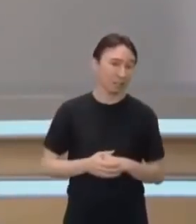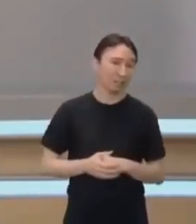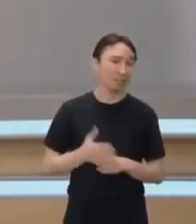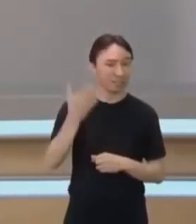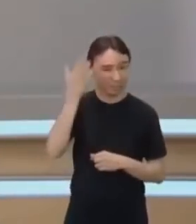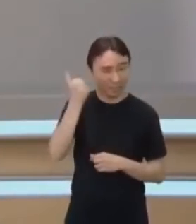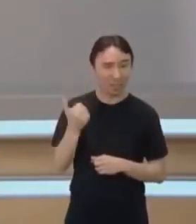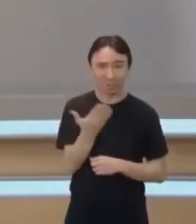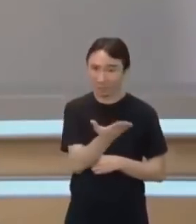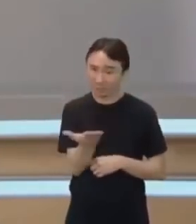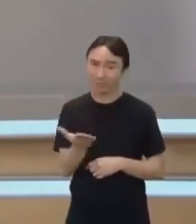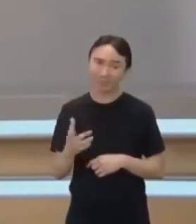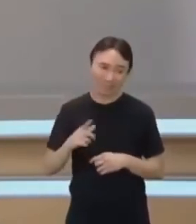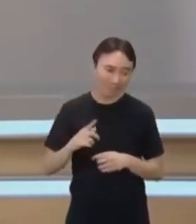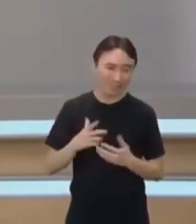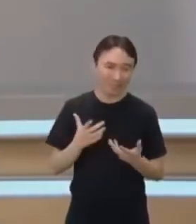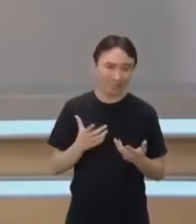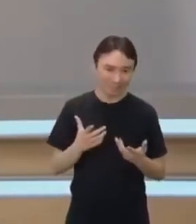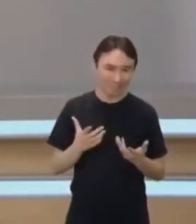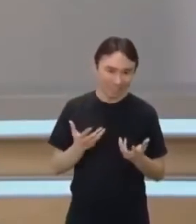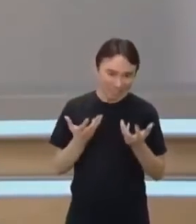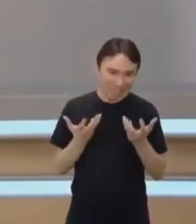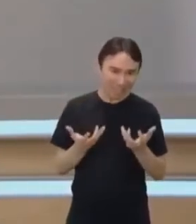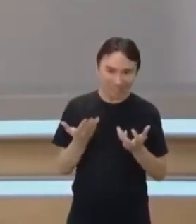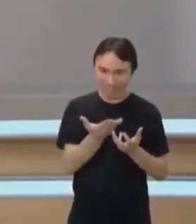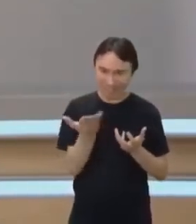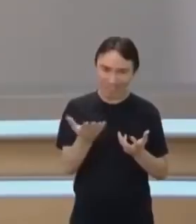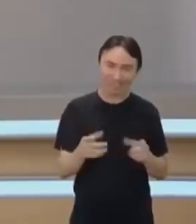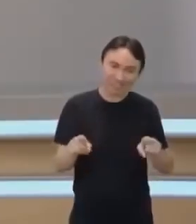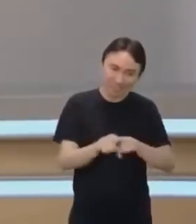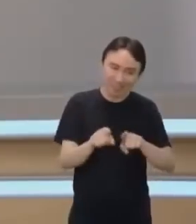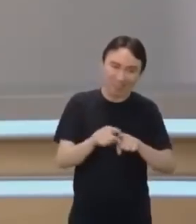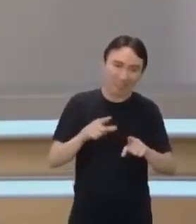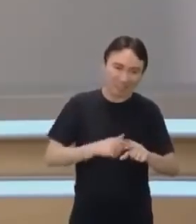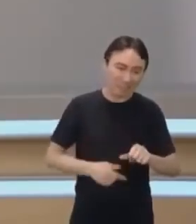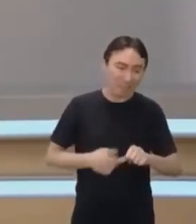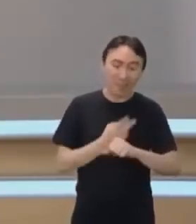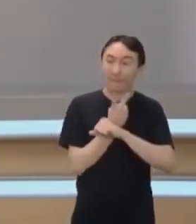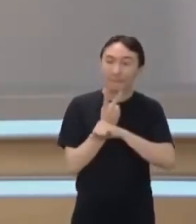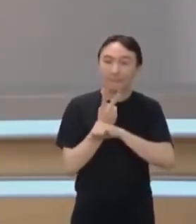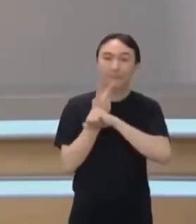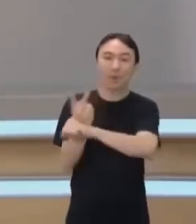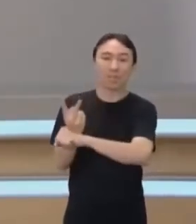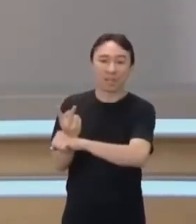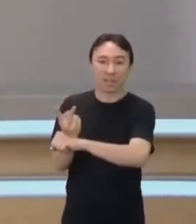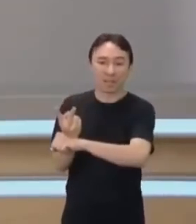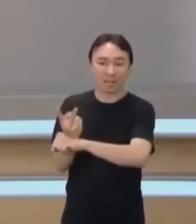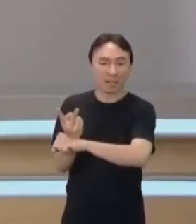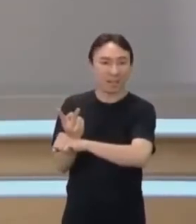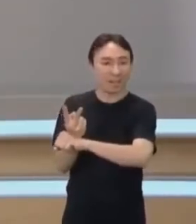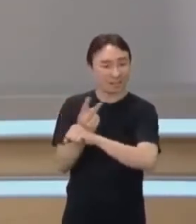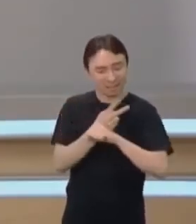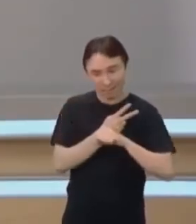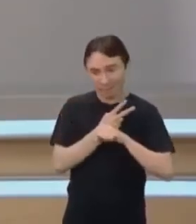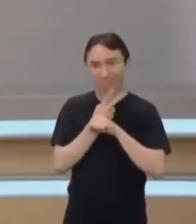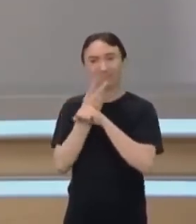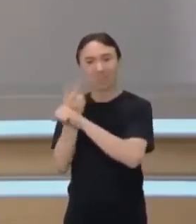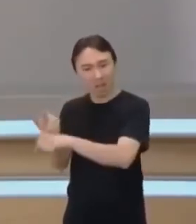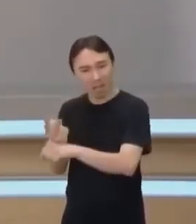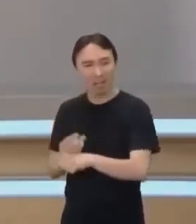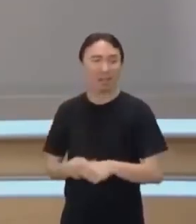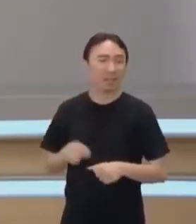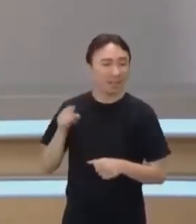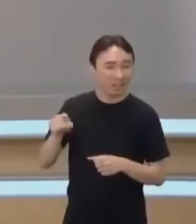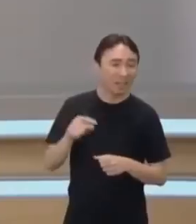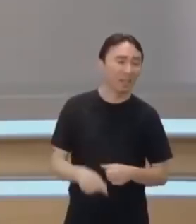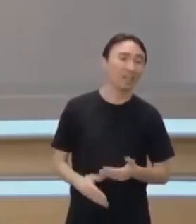relação ao que a gente chama de busca ativa. A gente sabe o papel de vocês em relação à busca ativa de